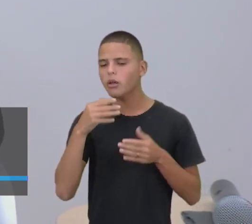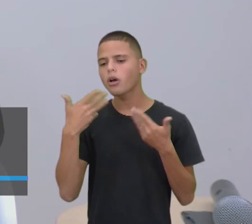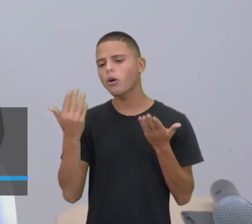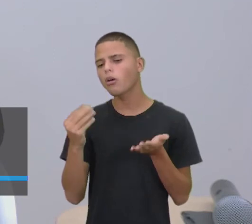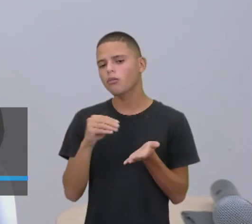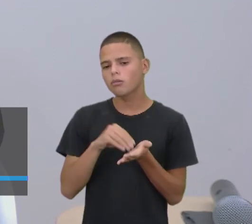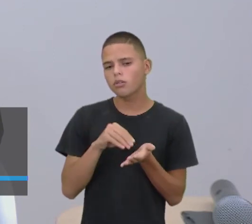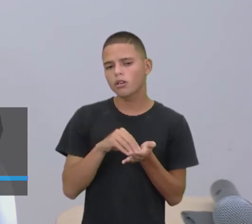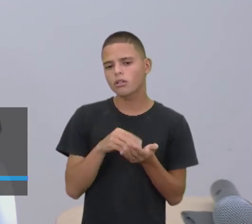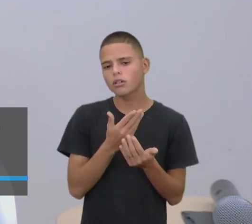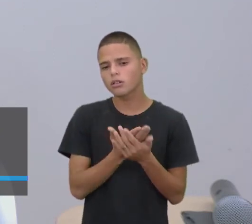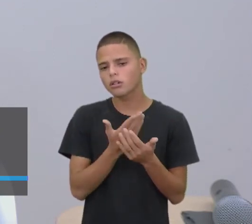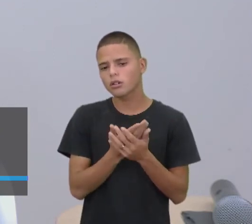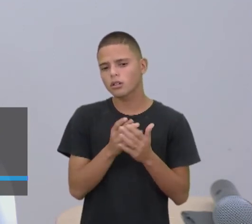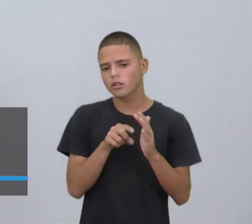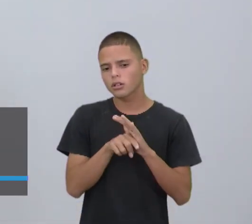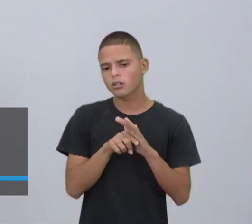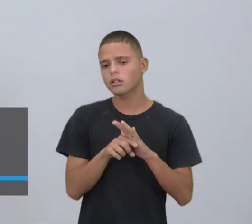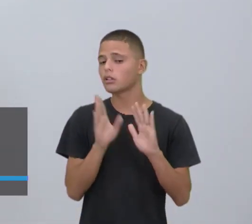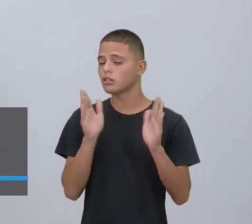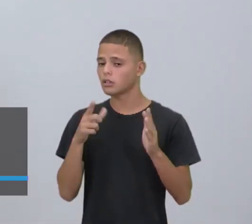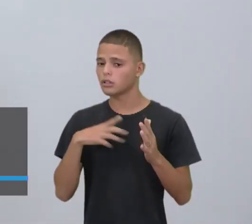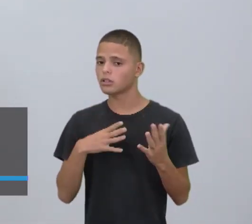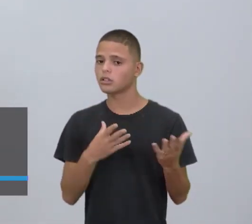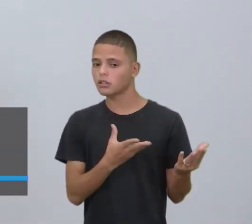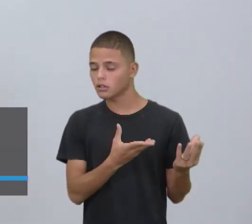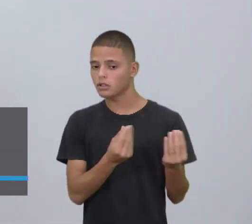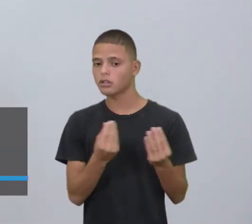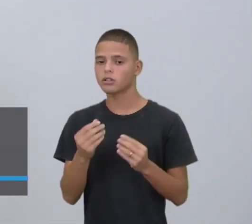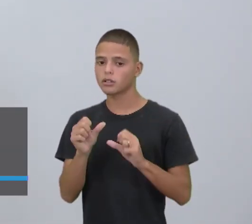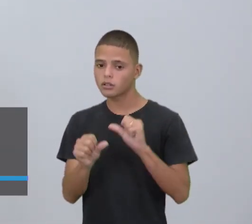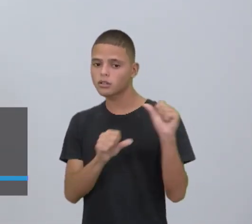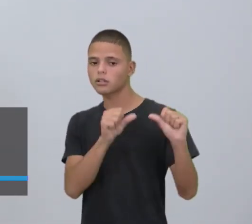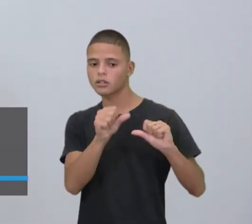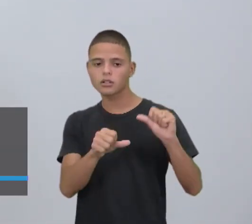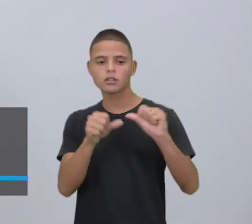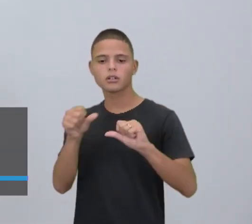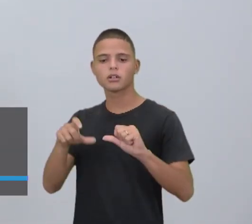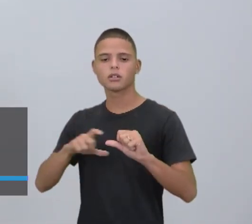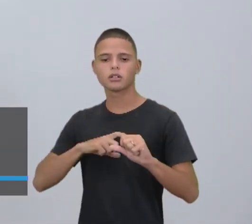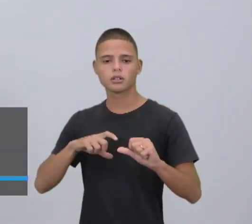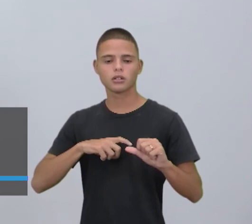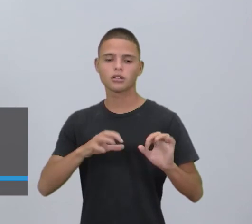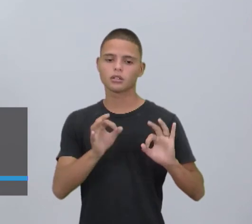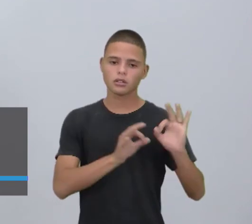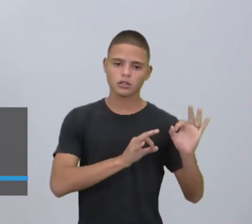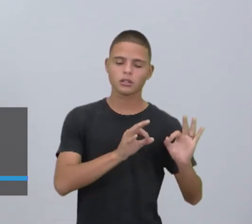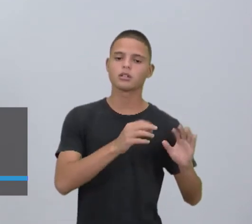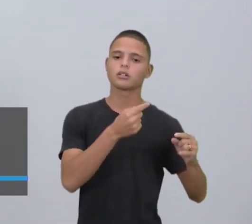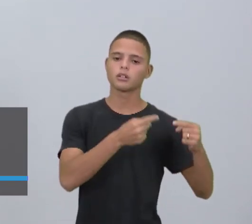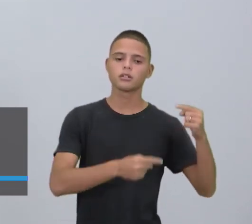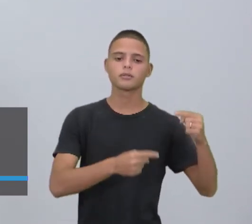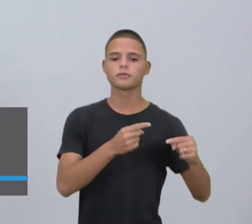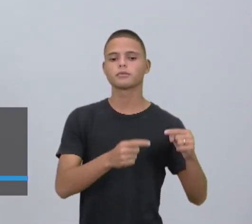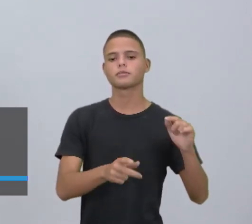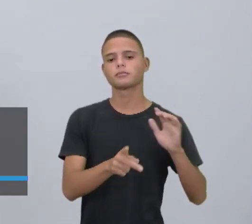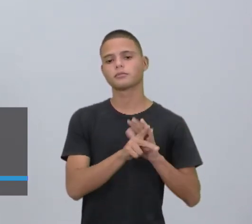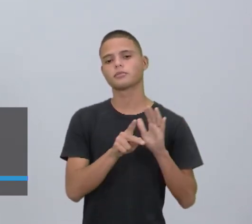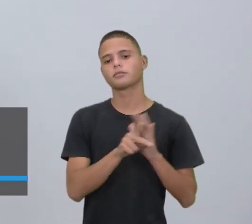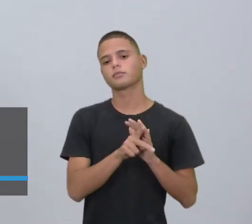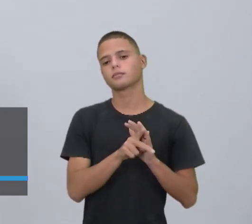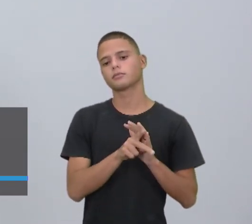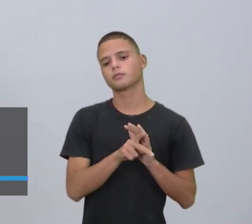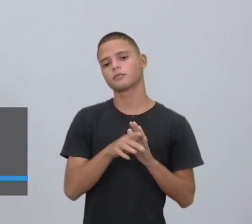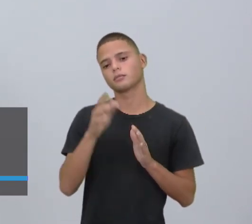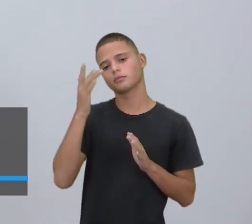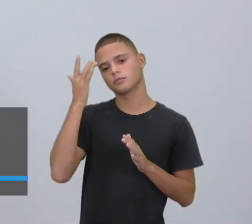está em estudo essa Então, já parte? tem bastante coisa acontecendo, né? A gente tem uma política nacional de resíduos sólidos, né? Que é a